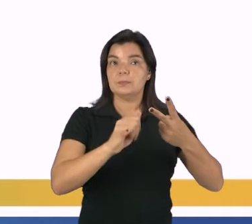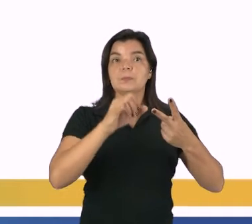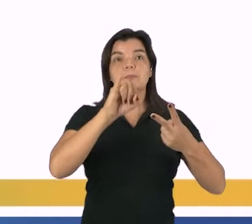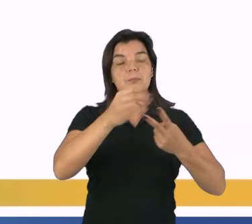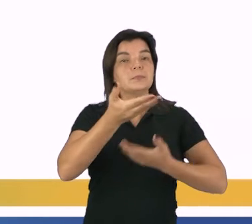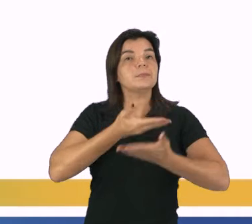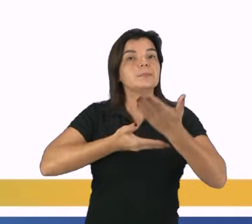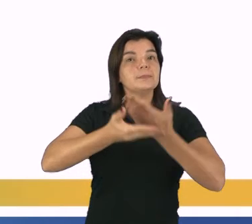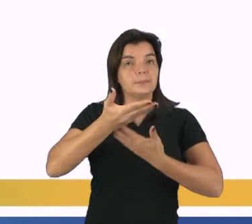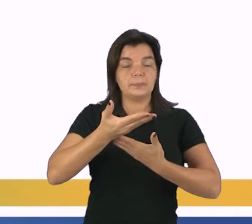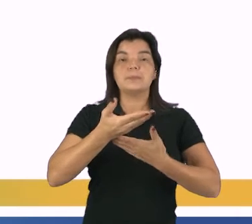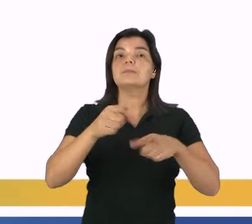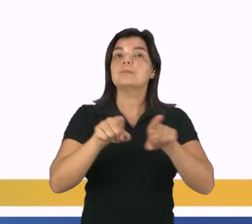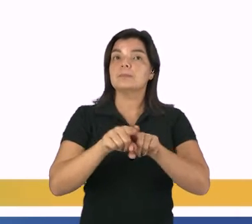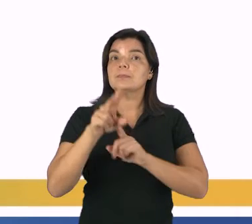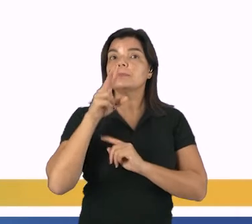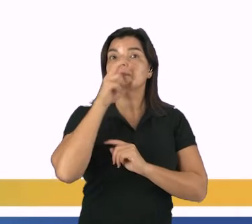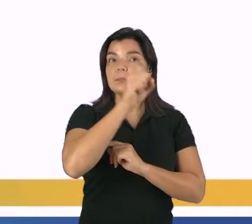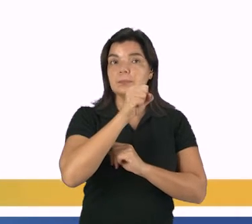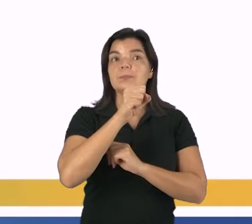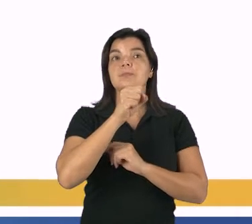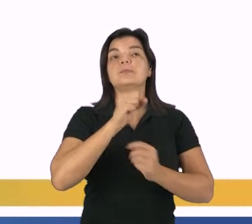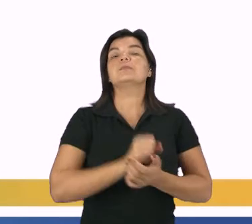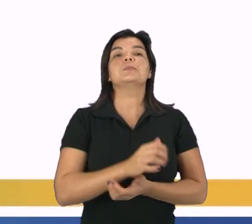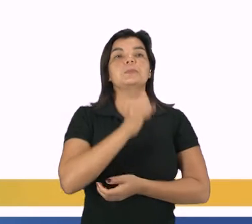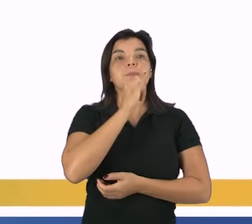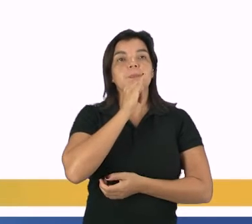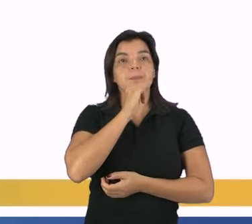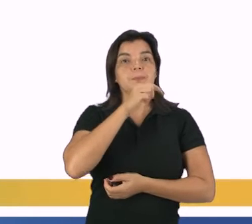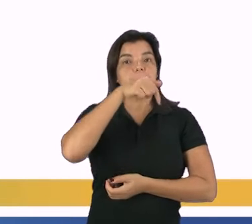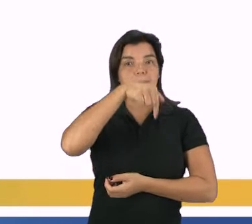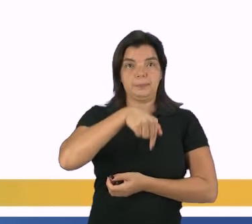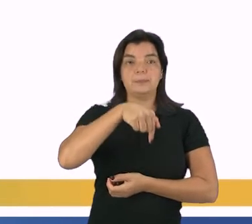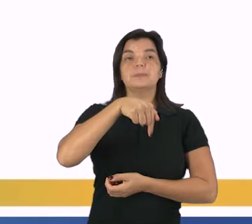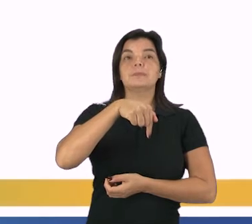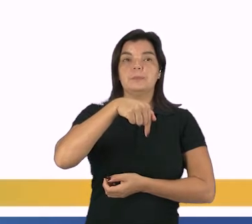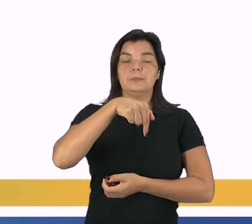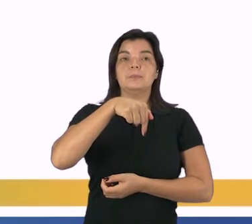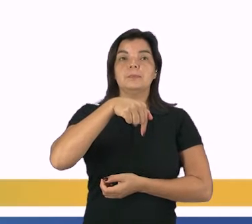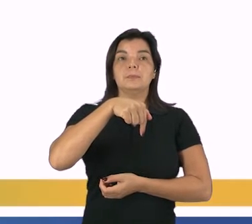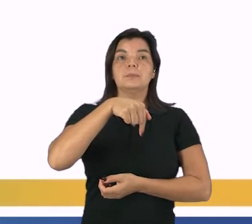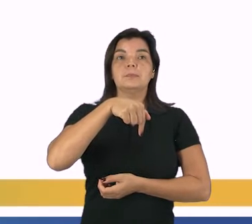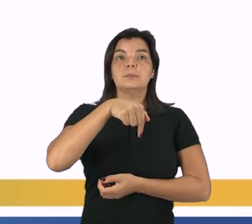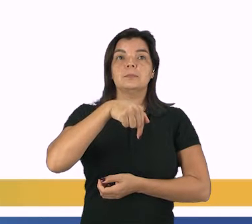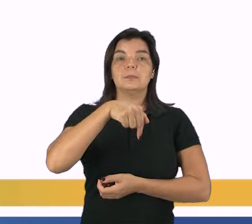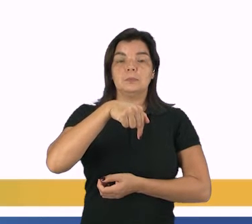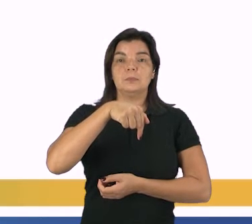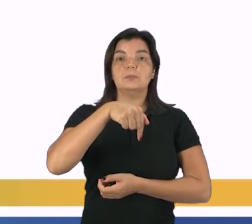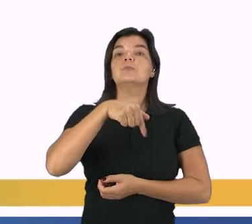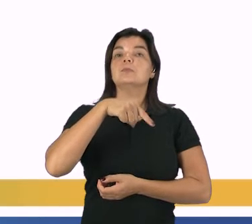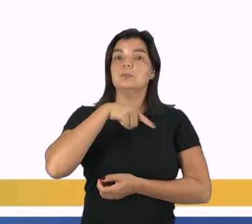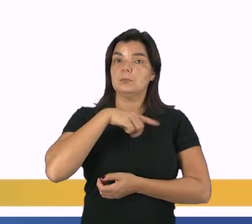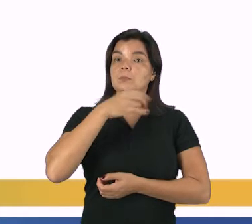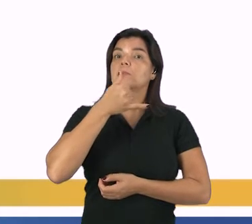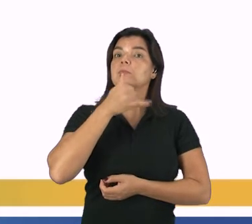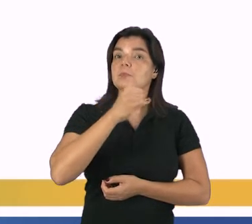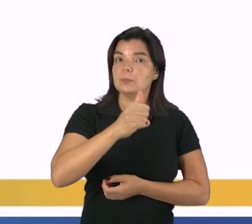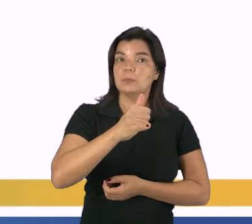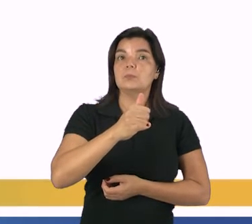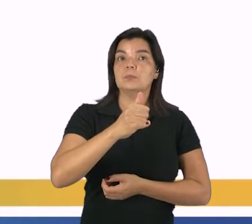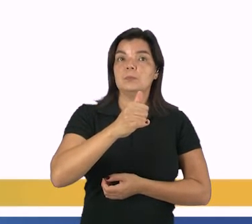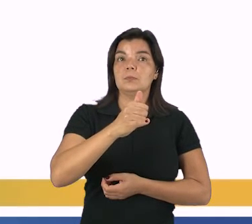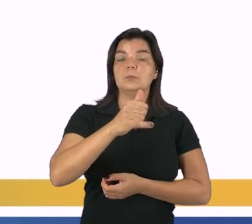né? A força elétrica ela não aparece do nada, tá? Ela aparece devido à existência do campo elétrico gerado em torno de uma